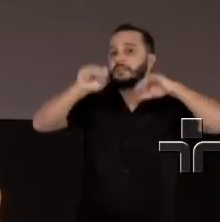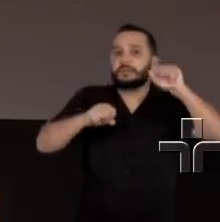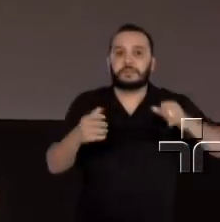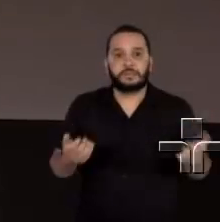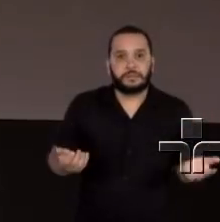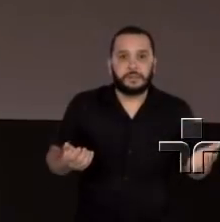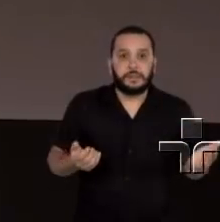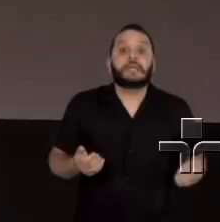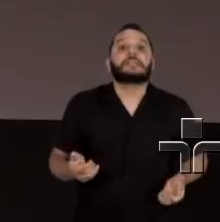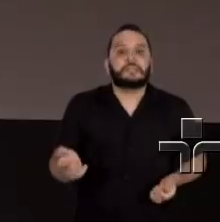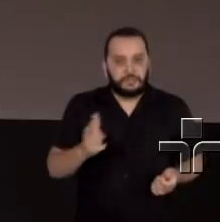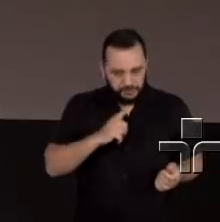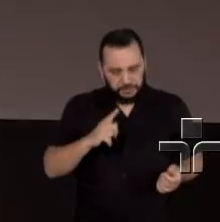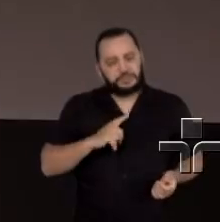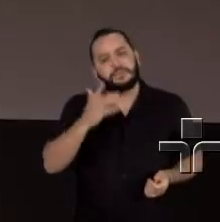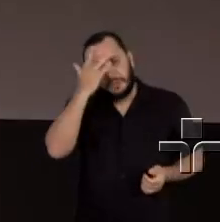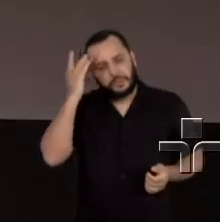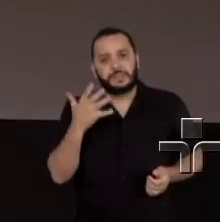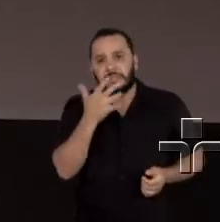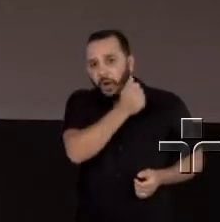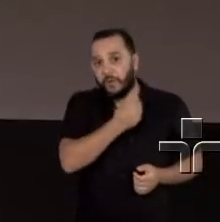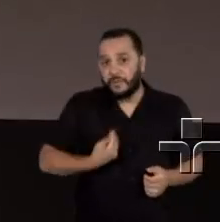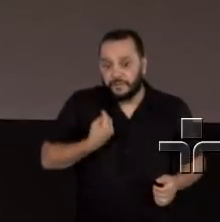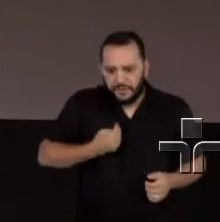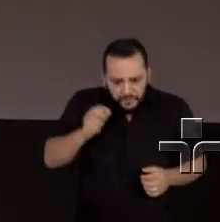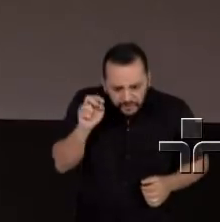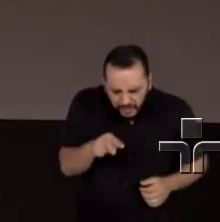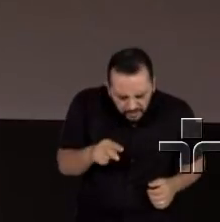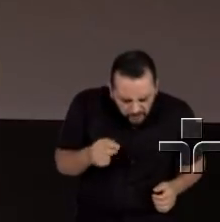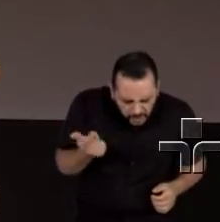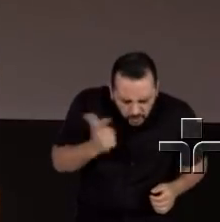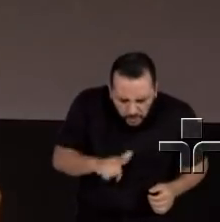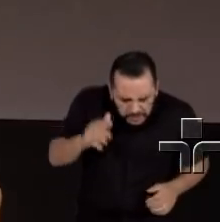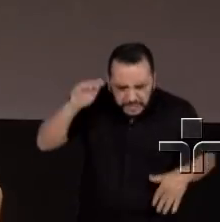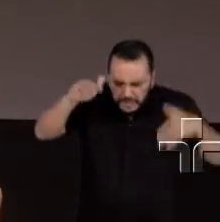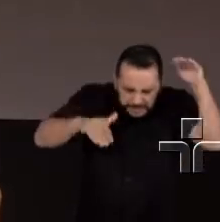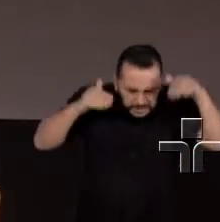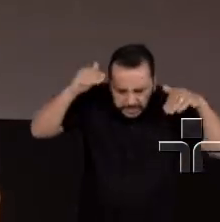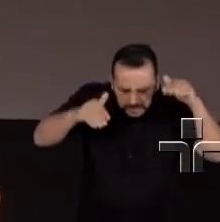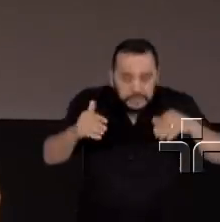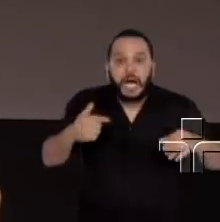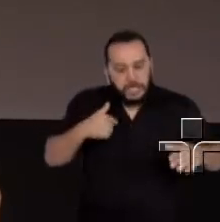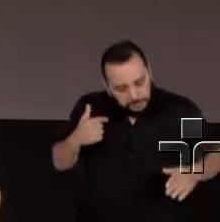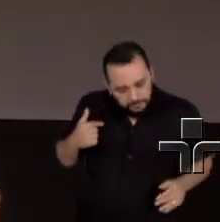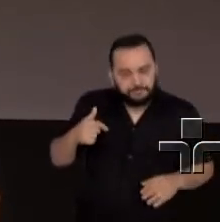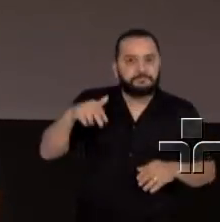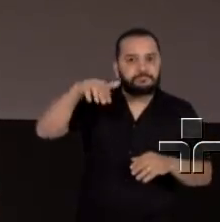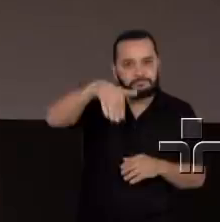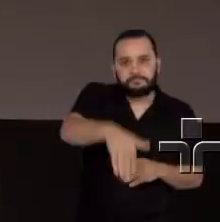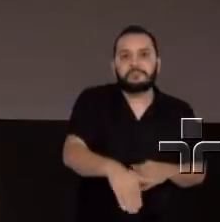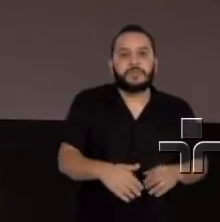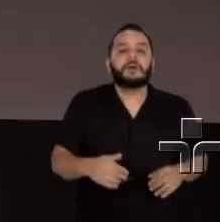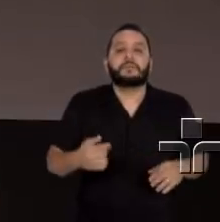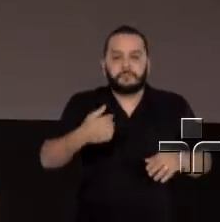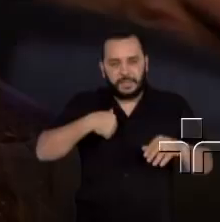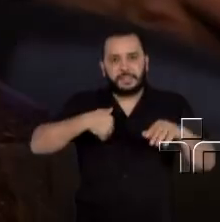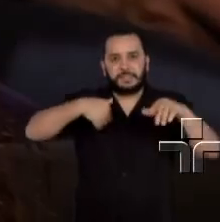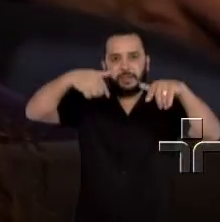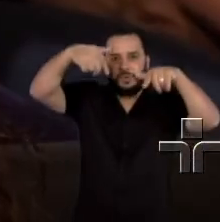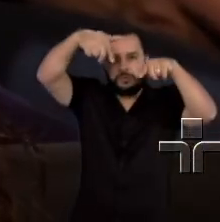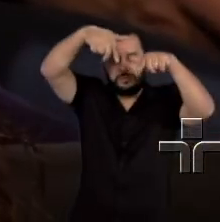Mas lá eles tinham muitos salva-vidas e tal, e eles perceberam que eu não estava conseguindo subir. Mas eu tive este momento lá embaixo.